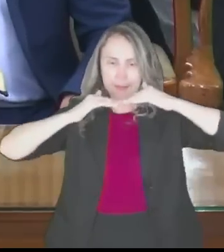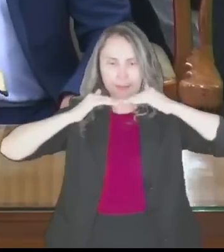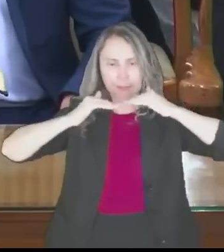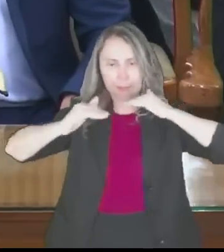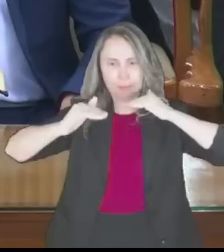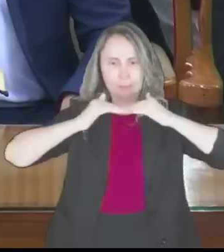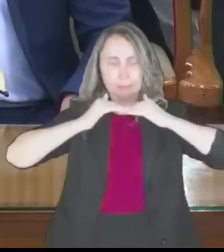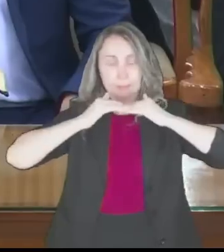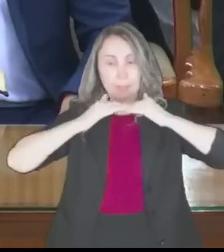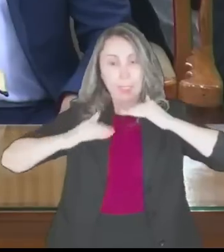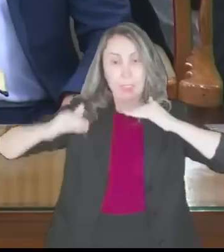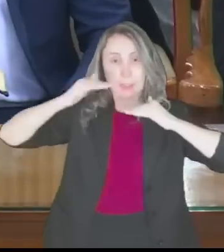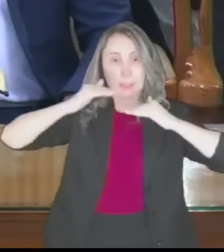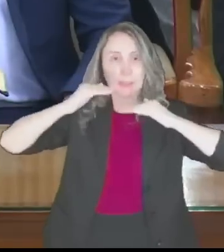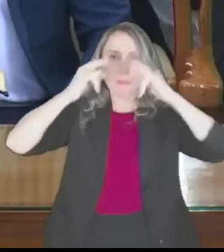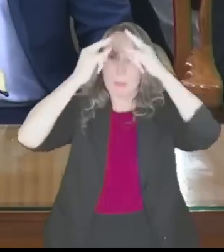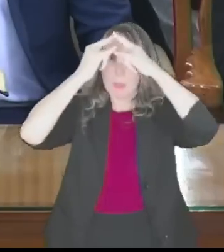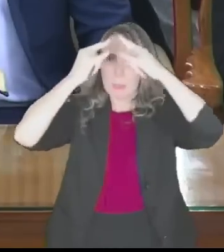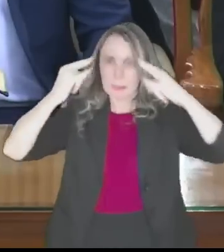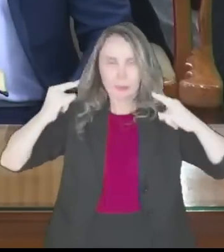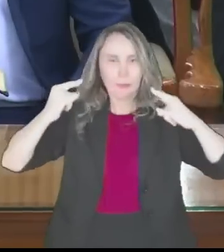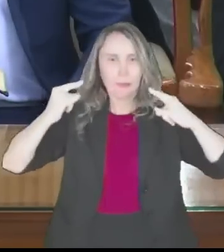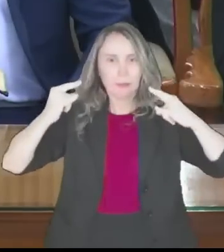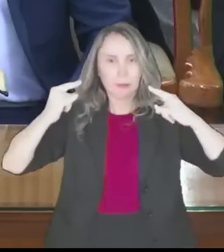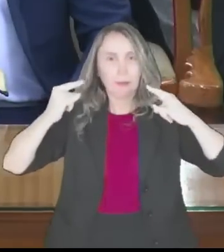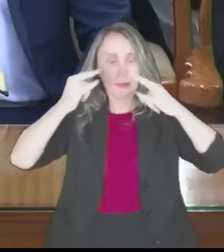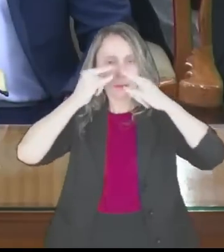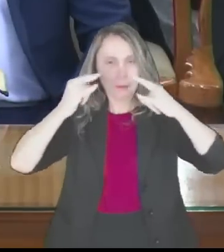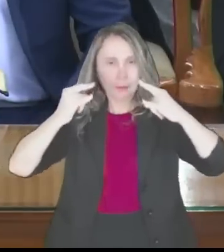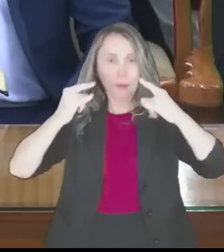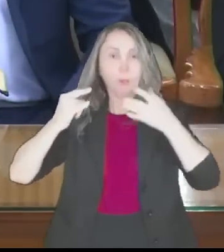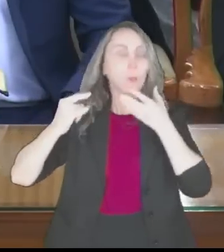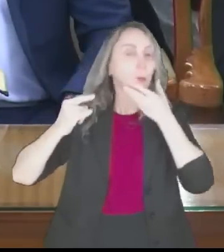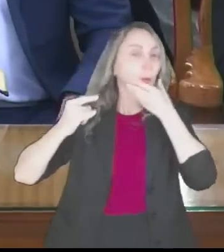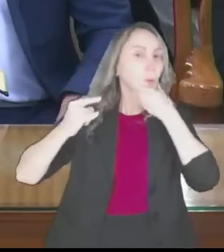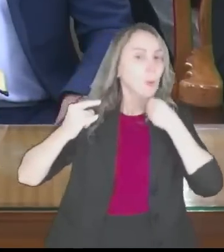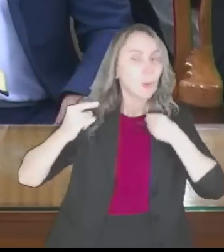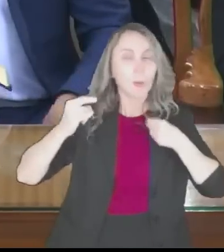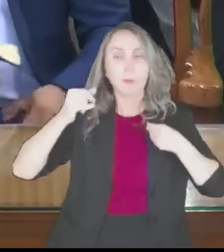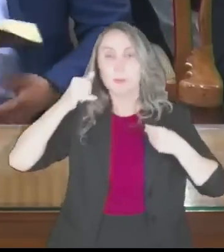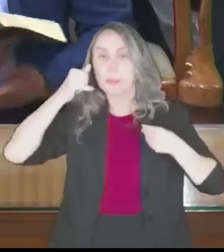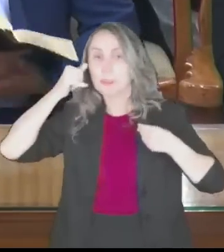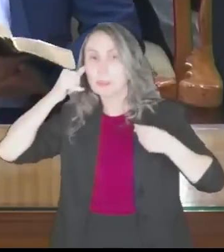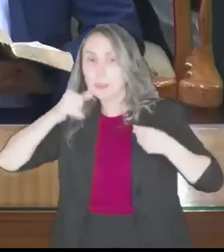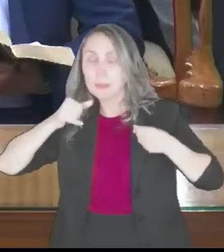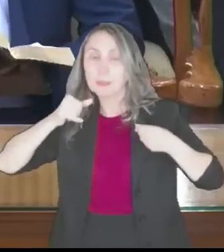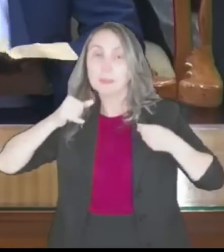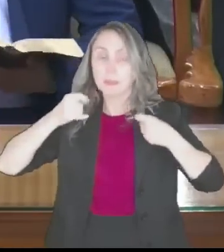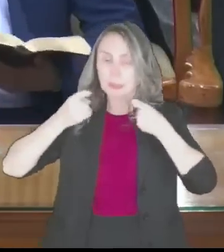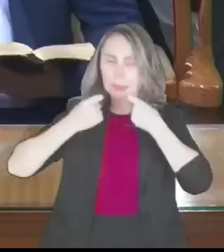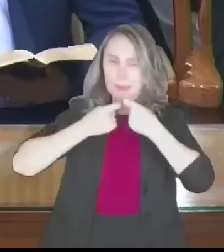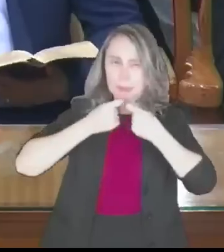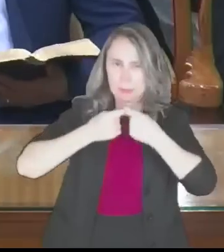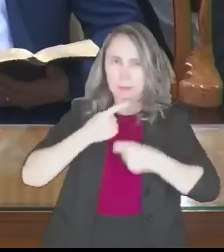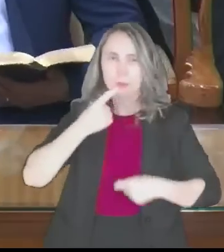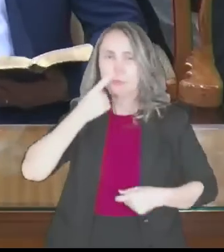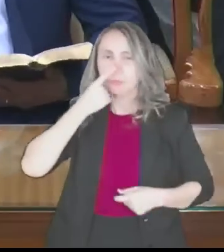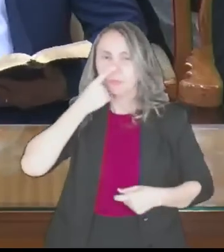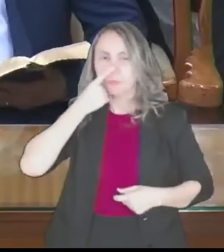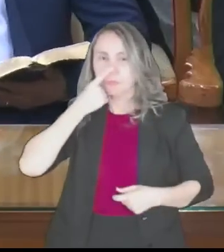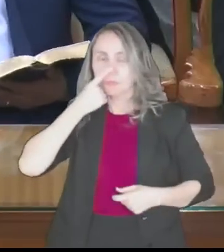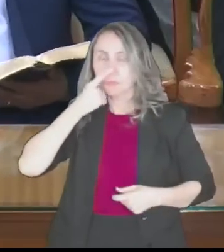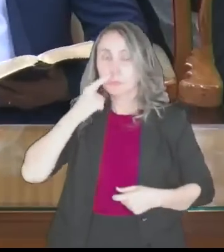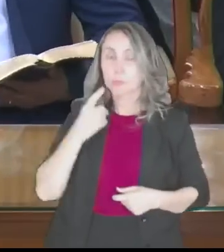uma tenda. Quando o casal ia ter intimidade, o chefe da família e sua esposa, eles subiam para